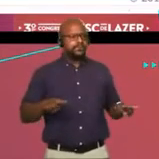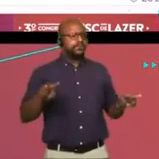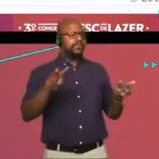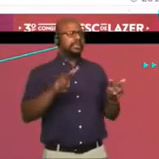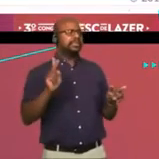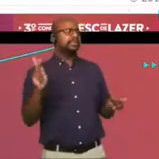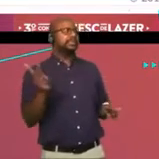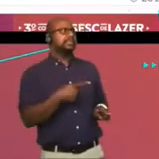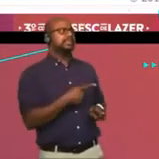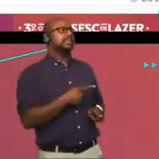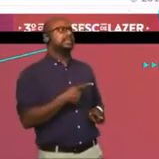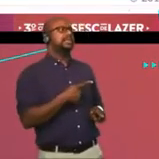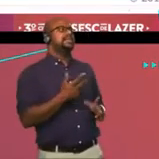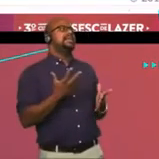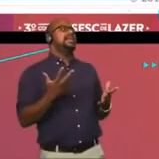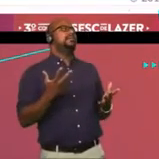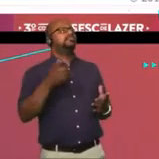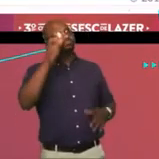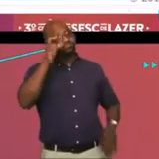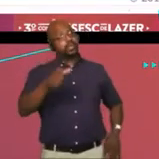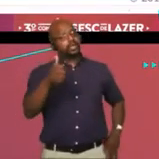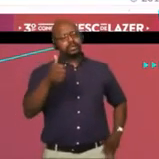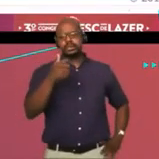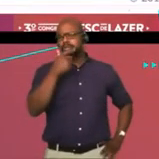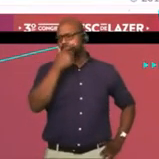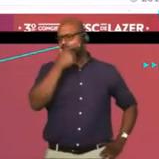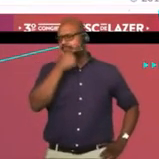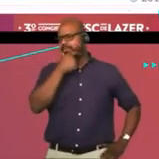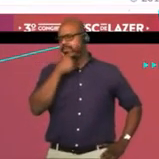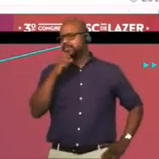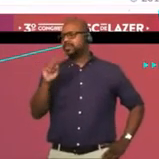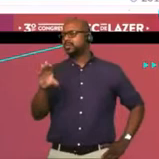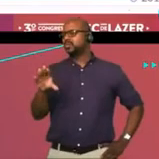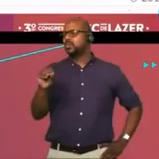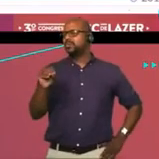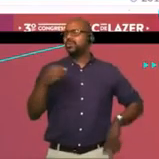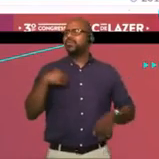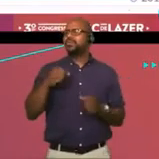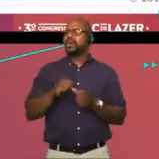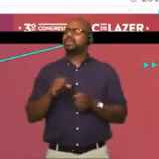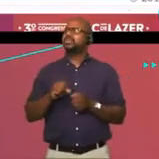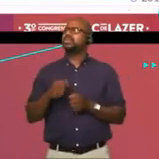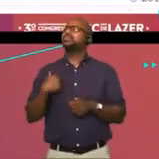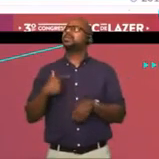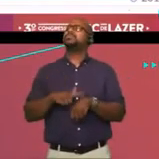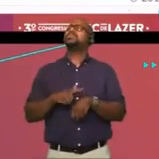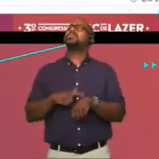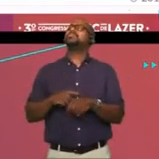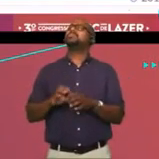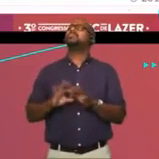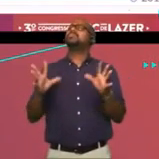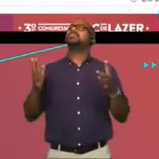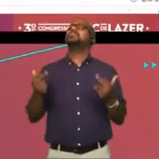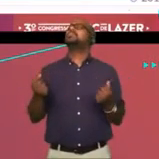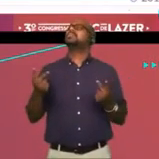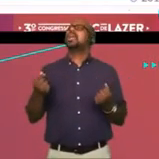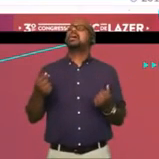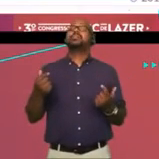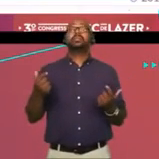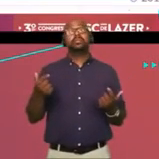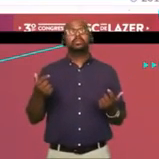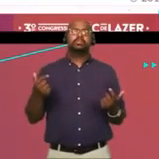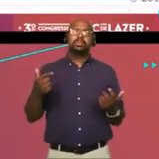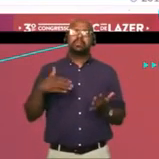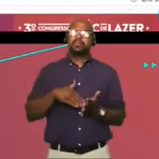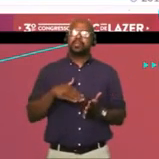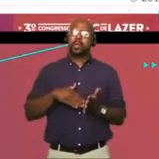situação bastante interessante o que que eu vou fazer para o meu tempo livre vai na década de